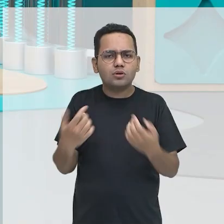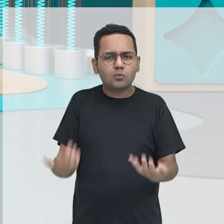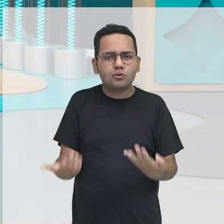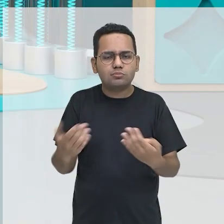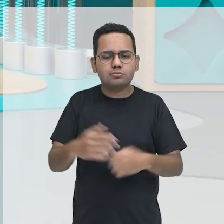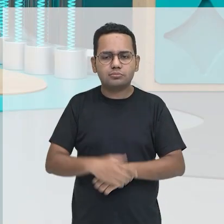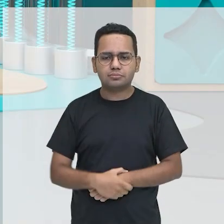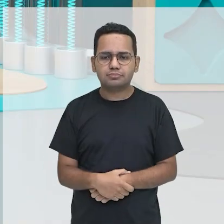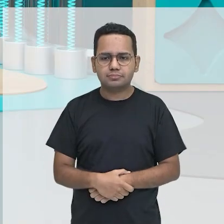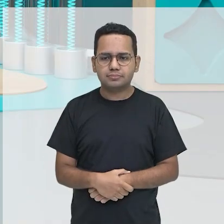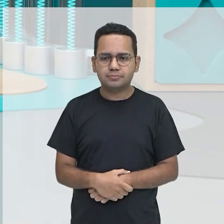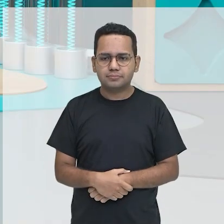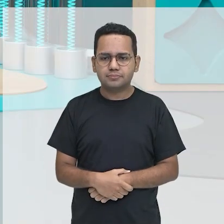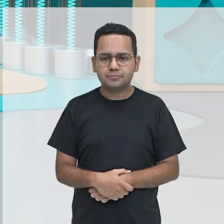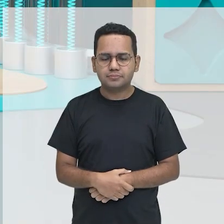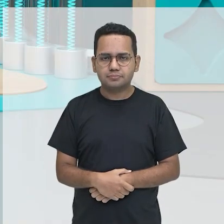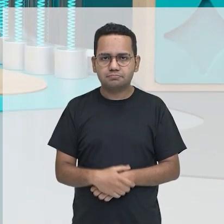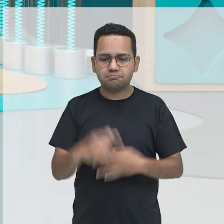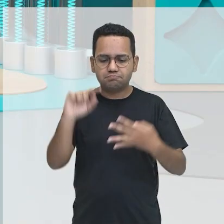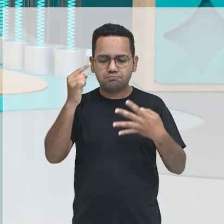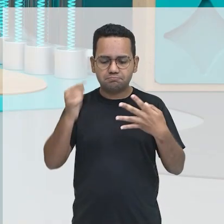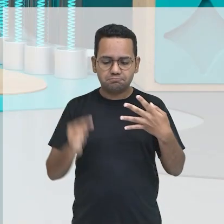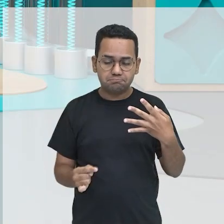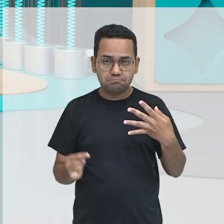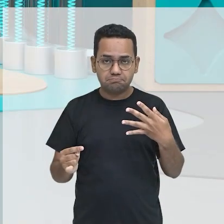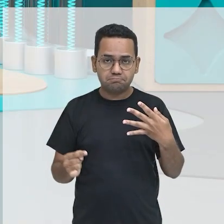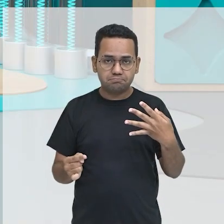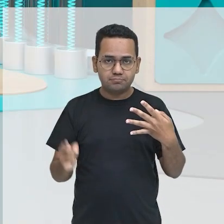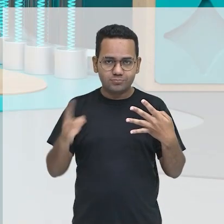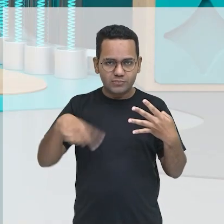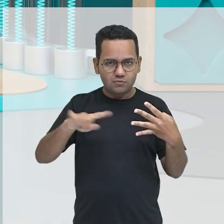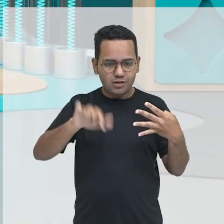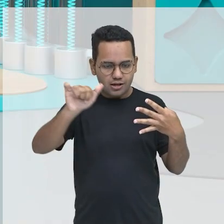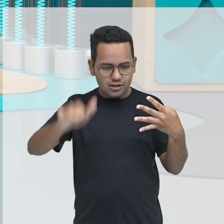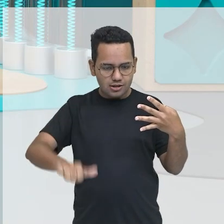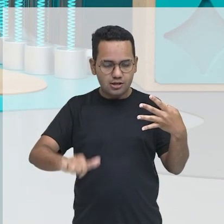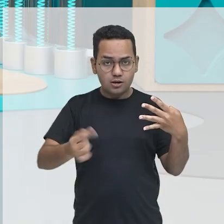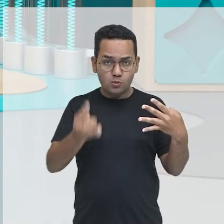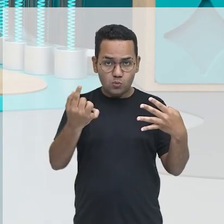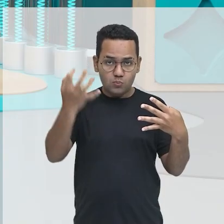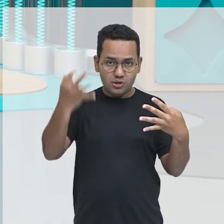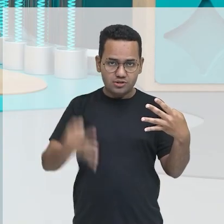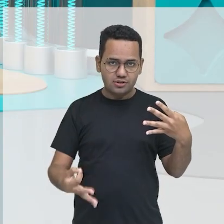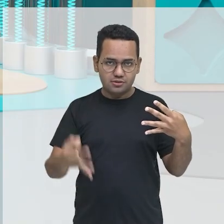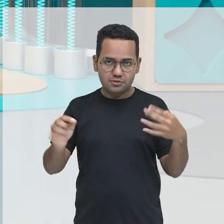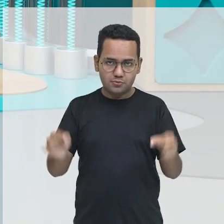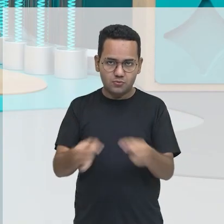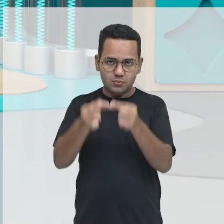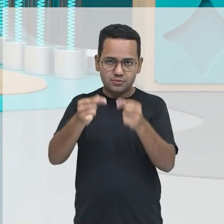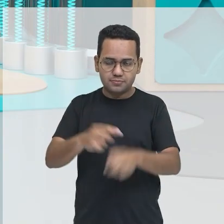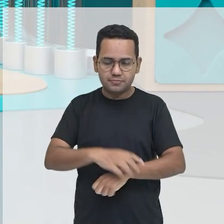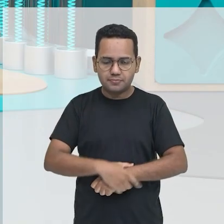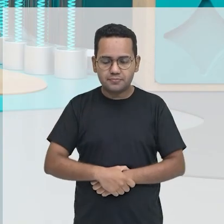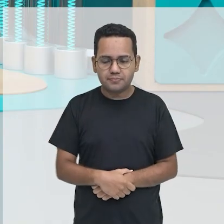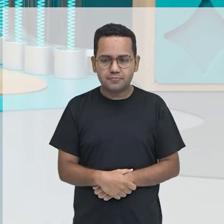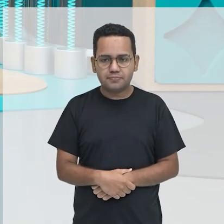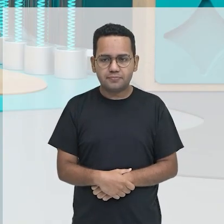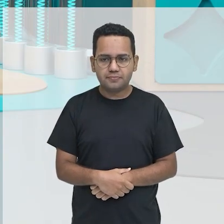oração subordinada condicional, oração subordinada temporal, oração subordinada causal, oração subordinada